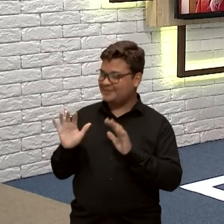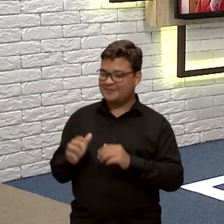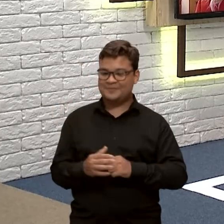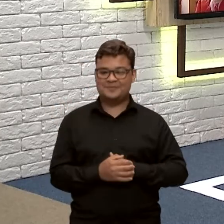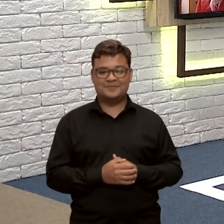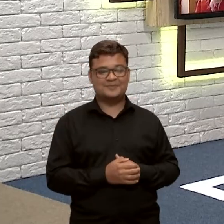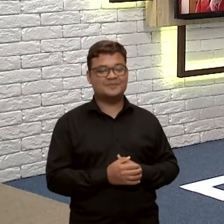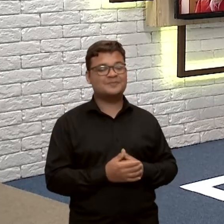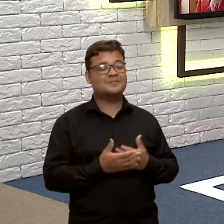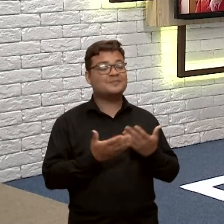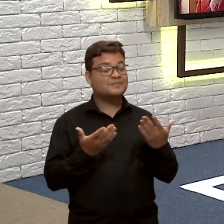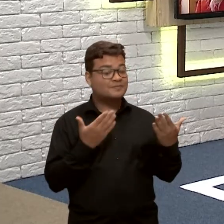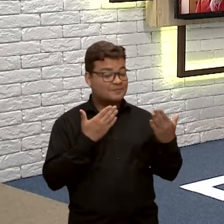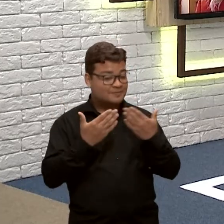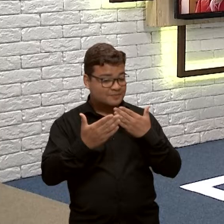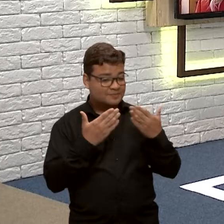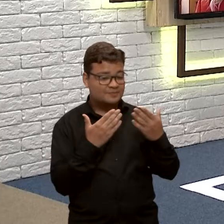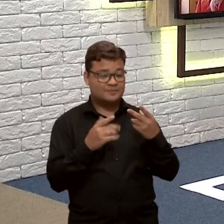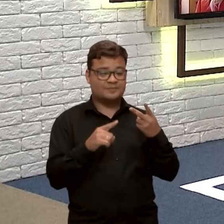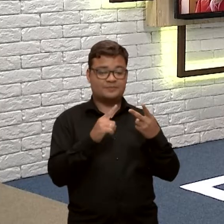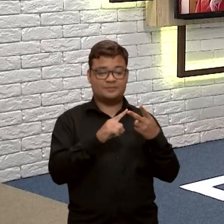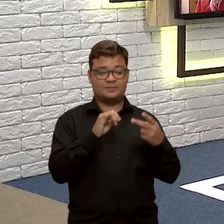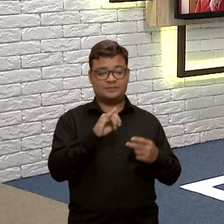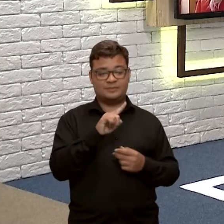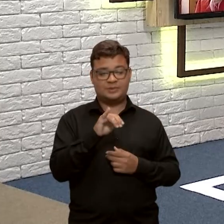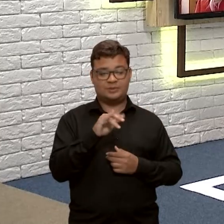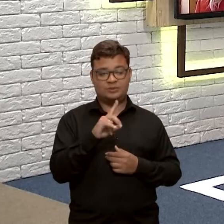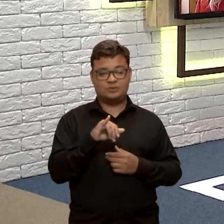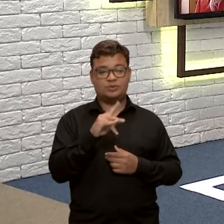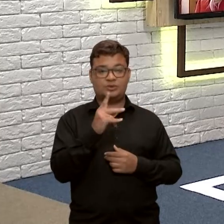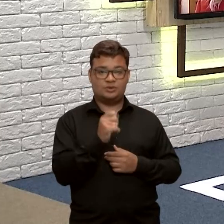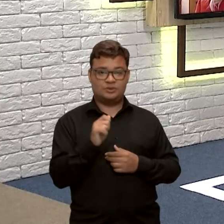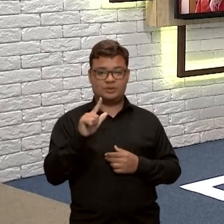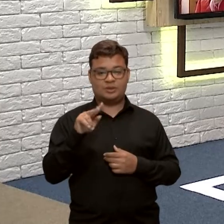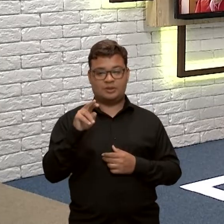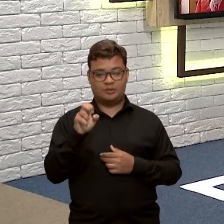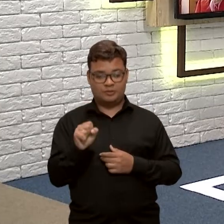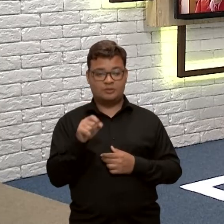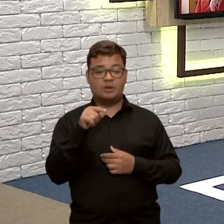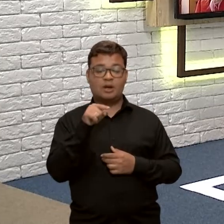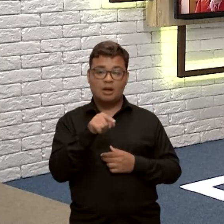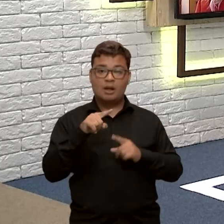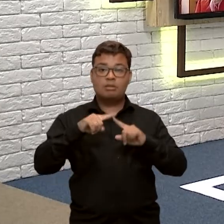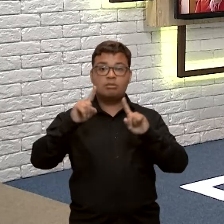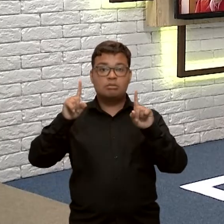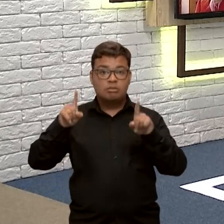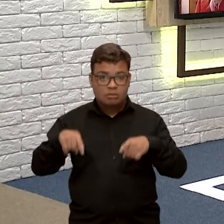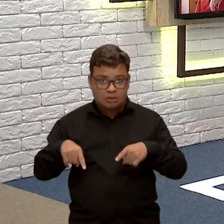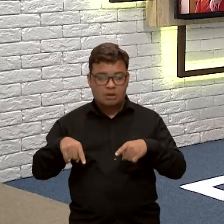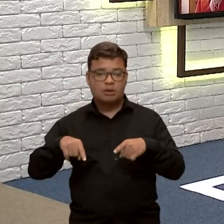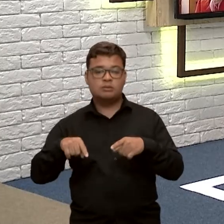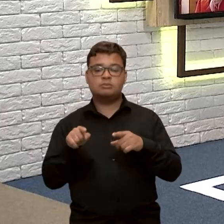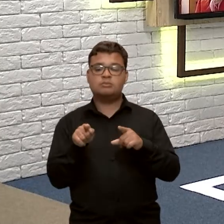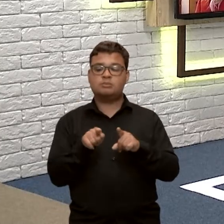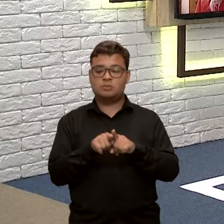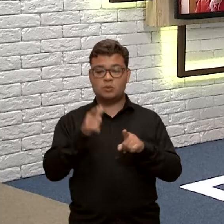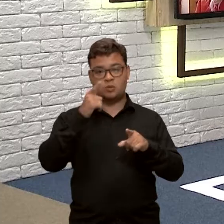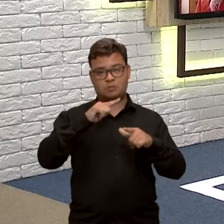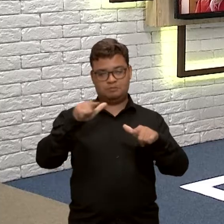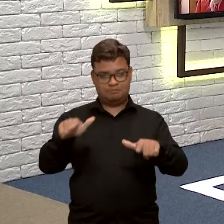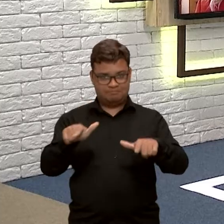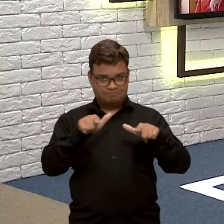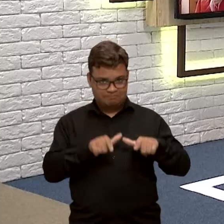também vamos conversar com a Isildinha Alves, que é técnica administrativa e recebeu o título de